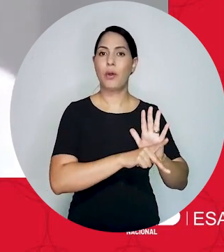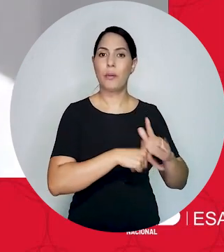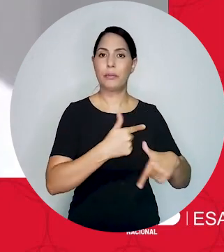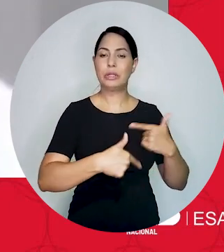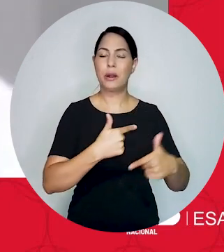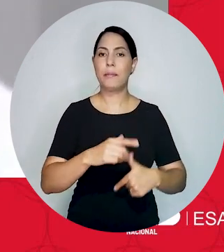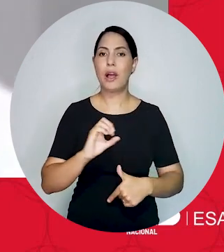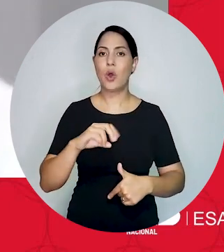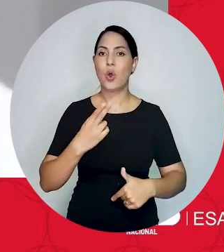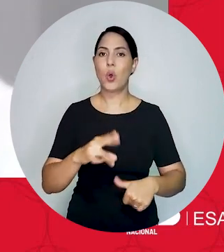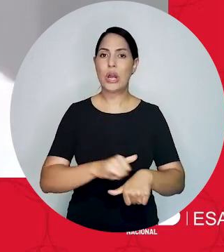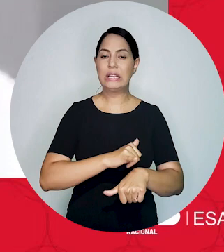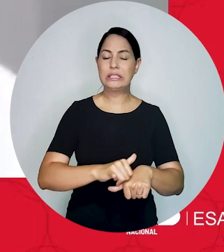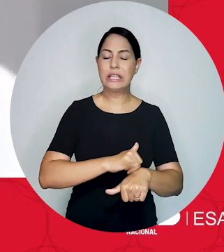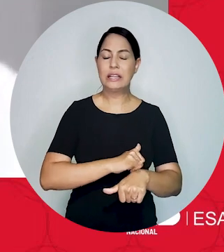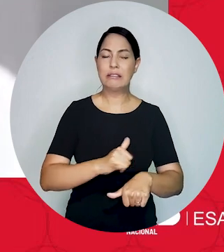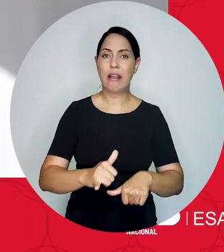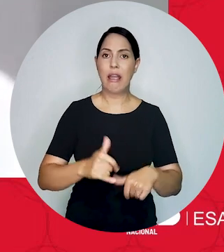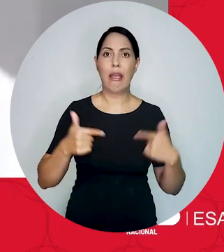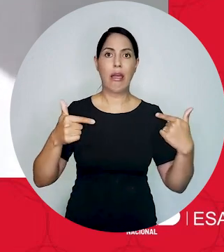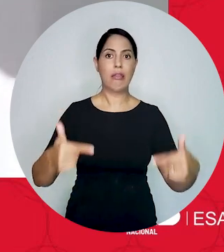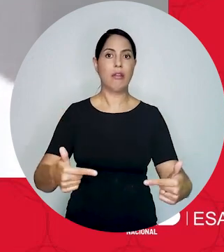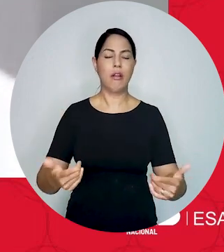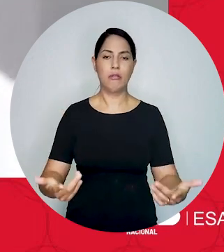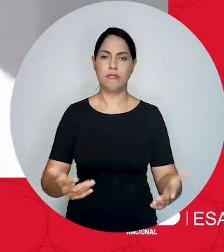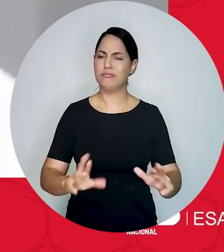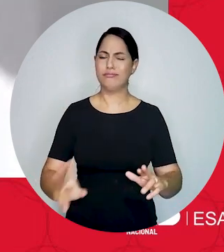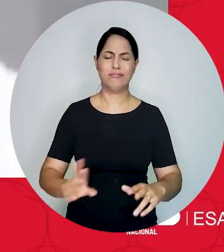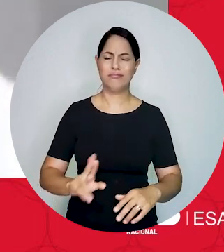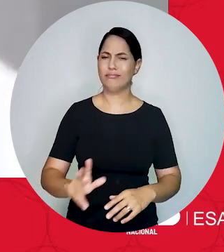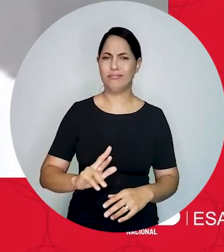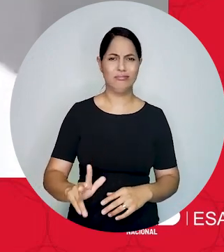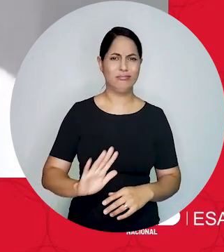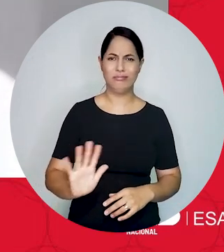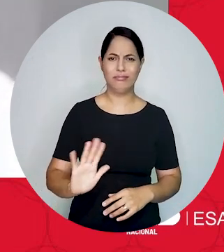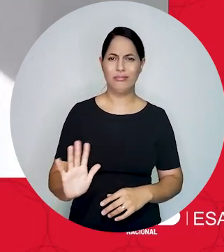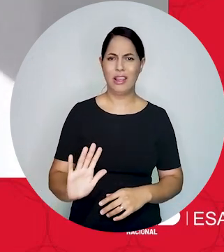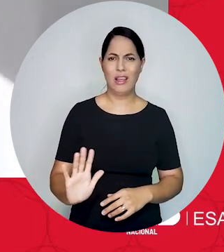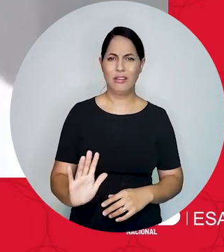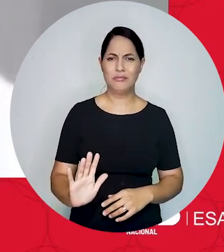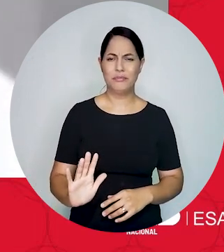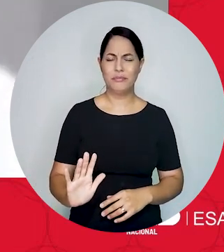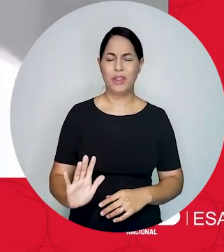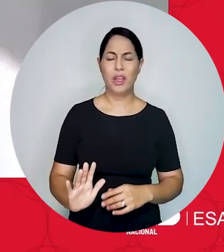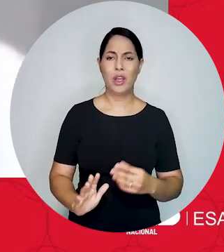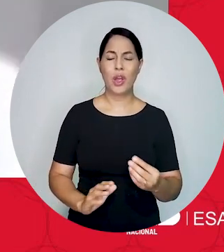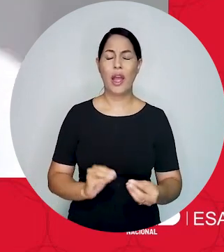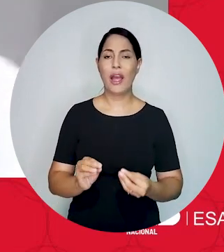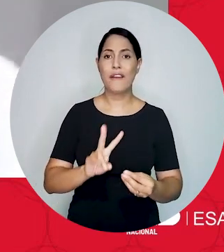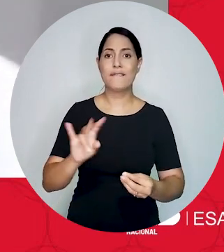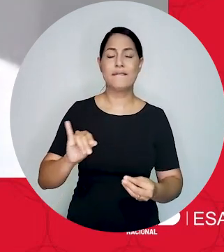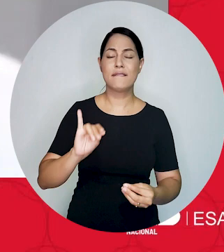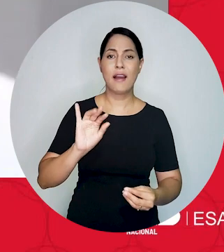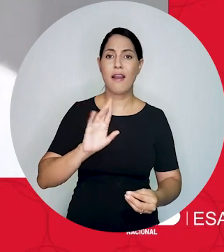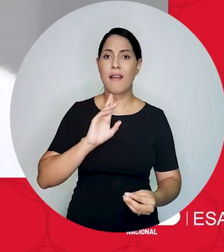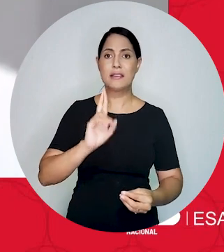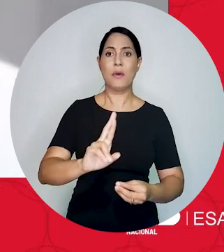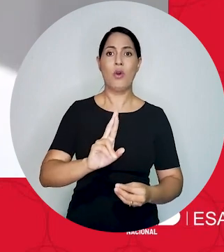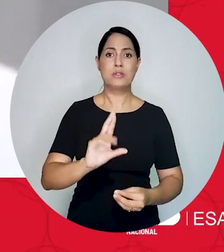não se trata apenas de um método de trabalho, ou de uma ferramenta que você vai utilizar e que isso